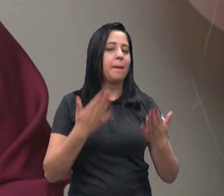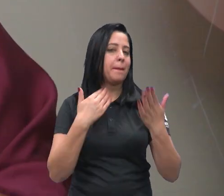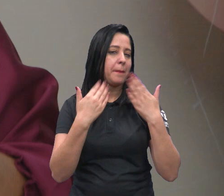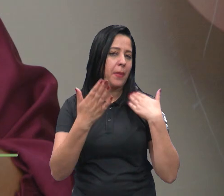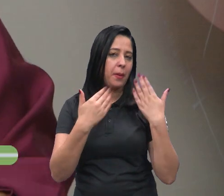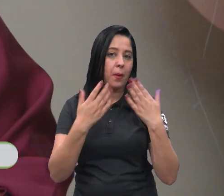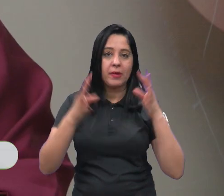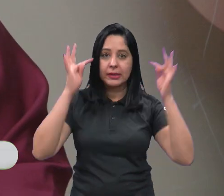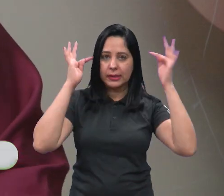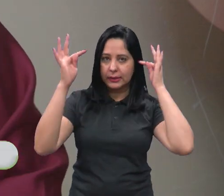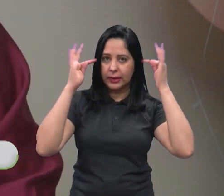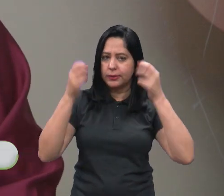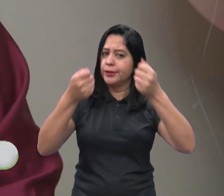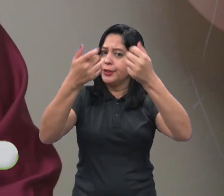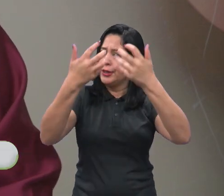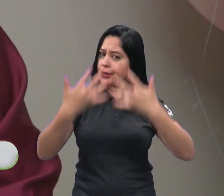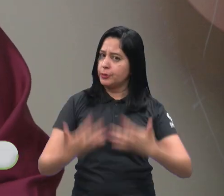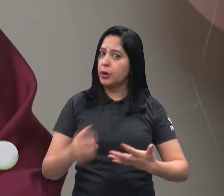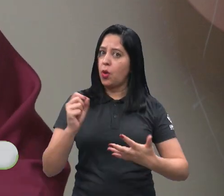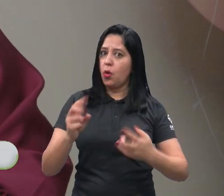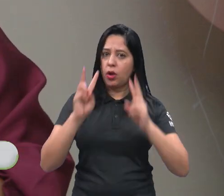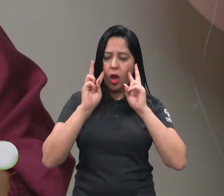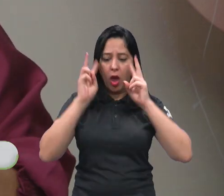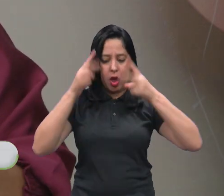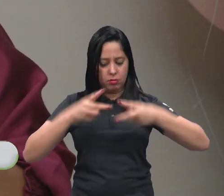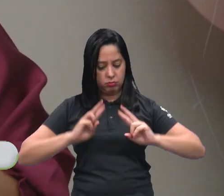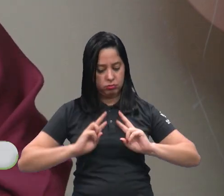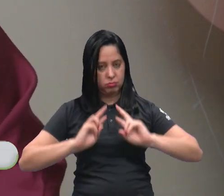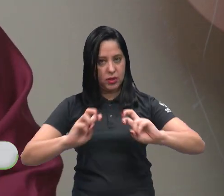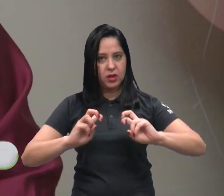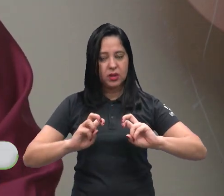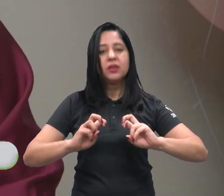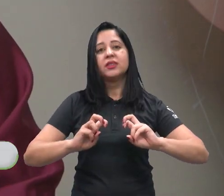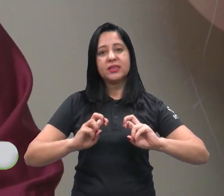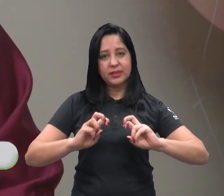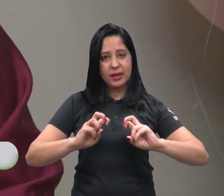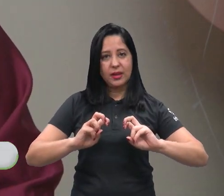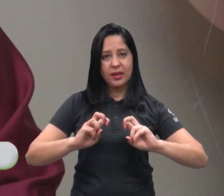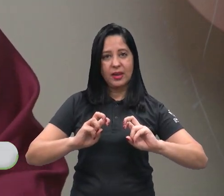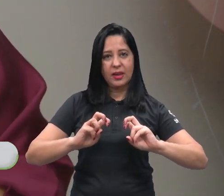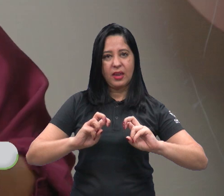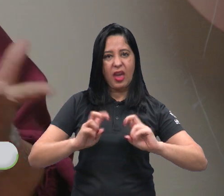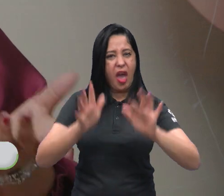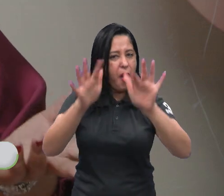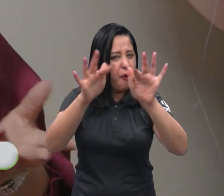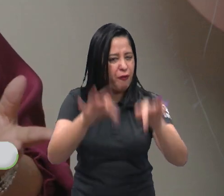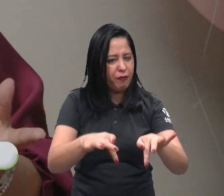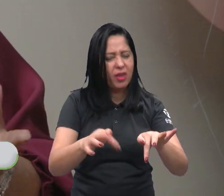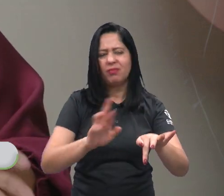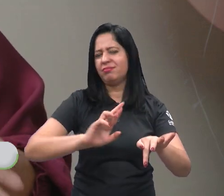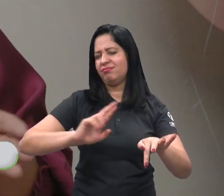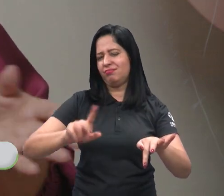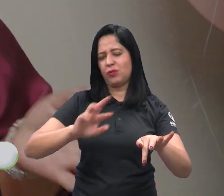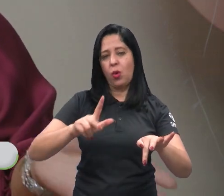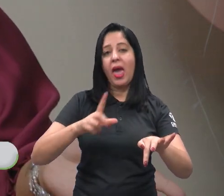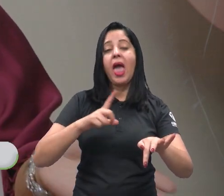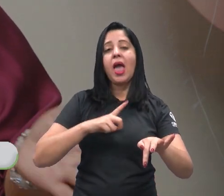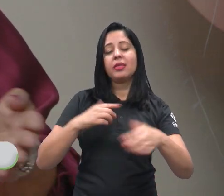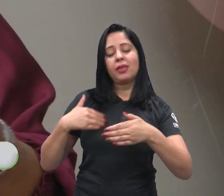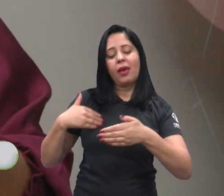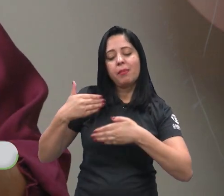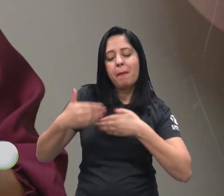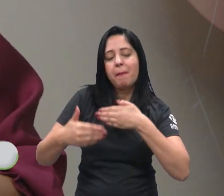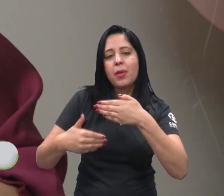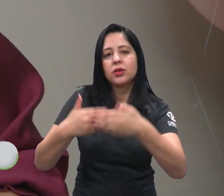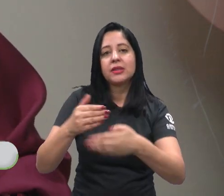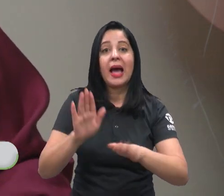Aline, fica claro que o autoconhecimento não é um destino, mas sim um caminho. E como todo caminho, tem